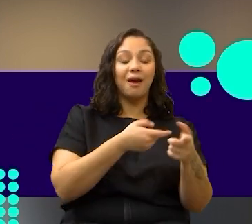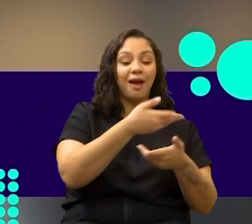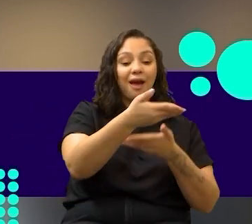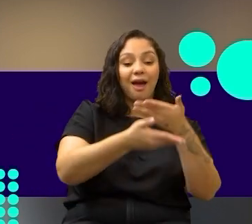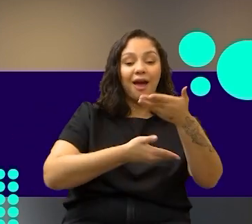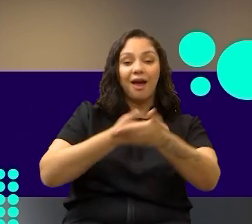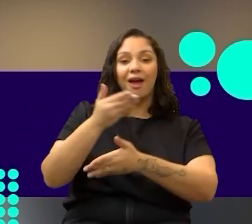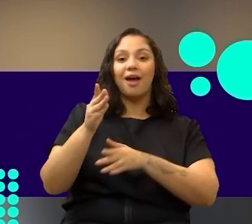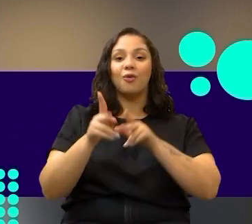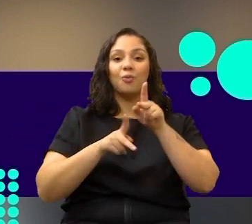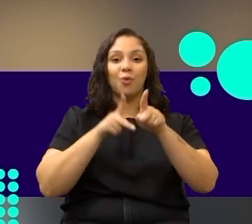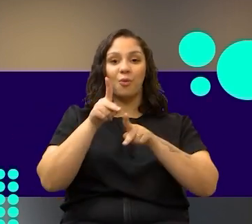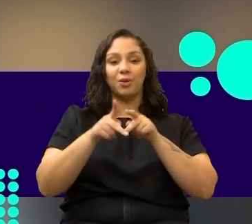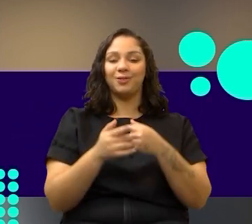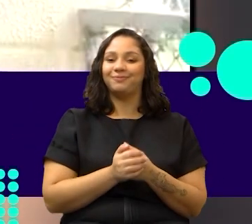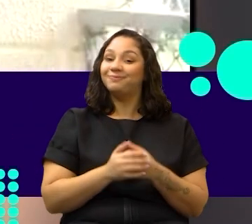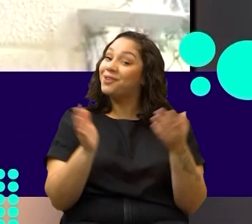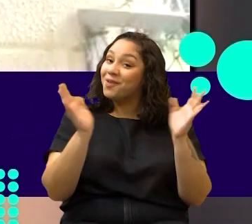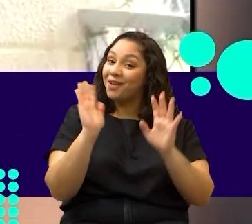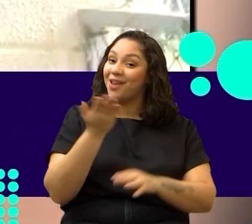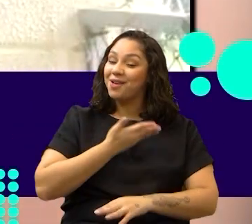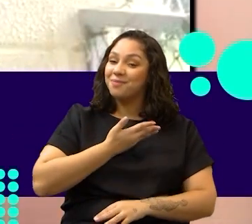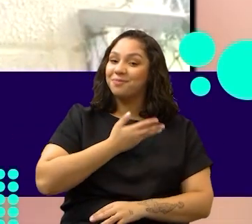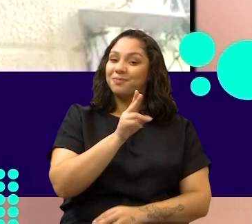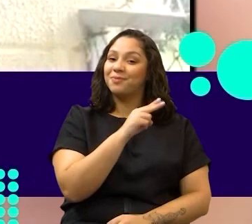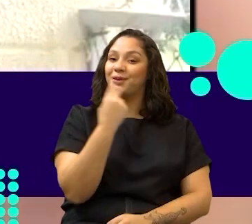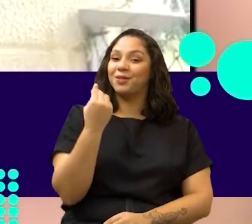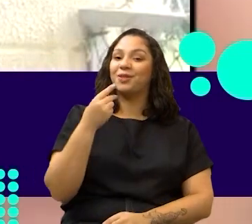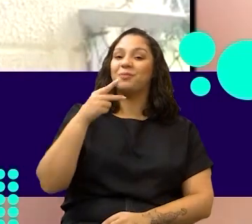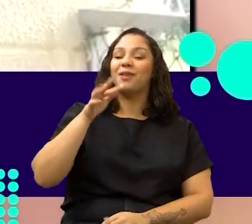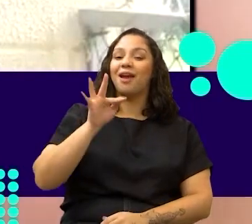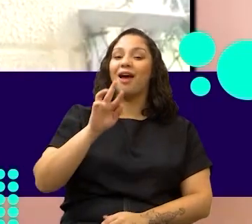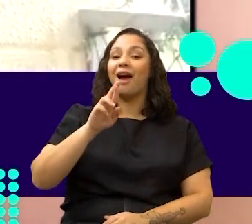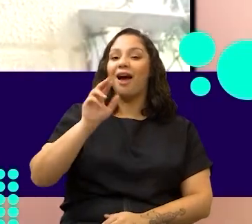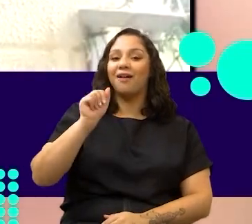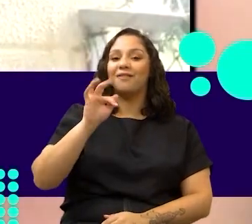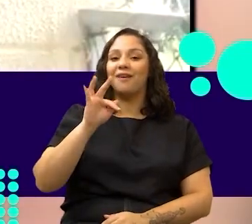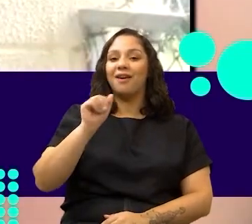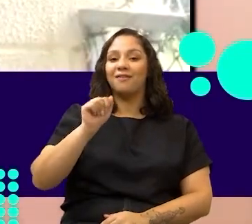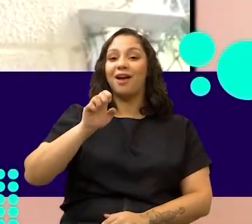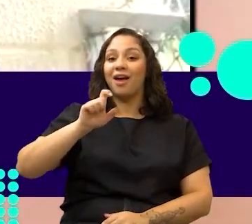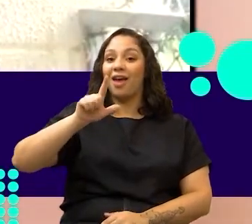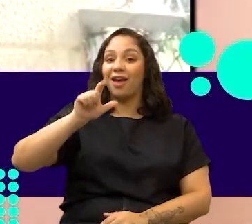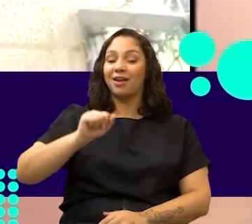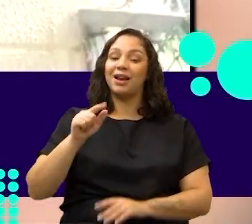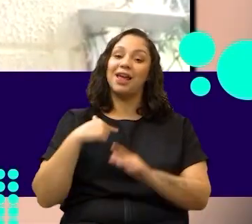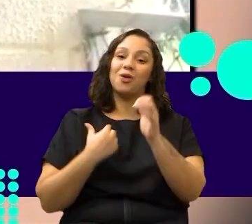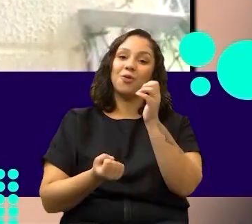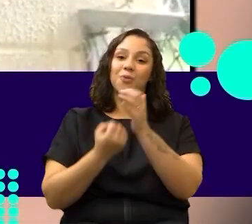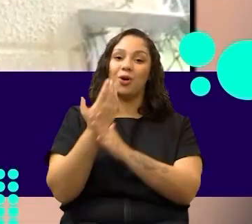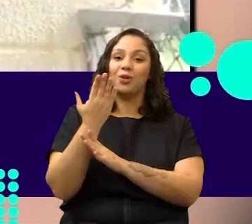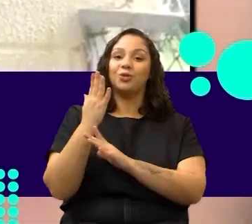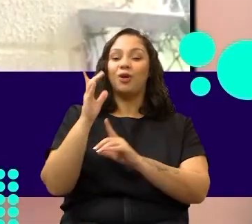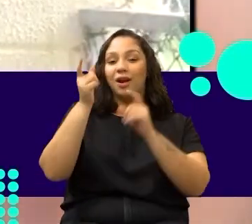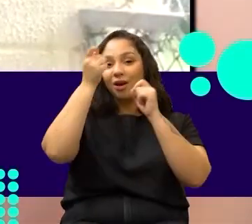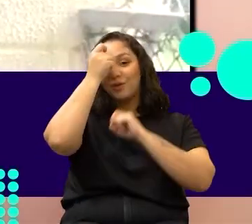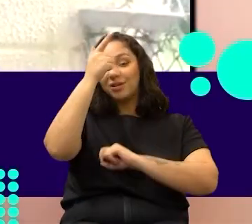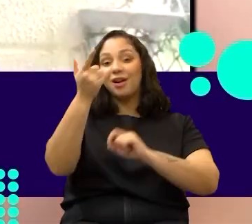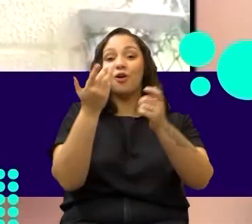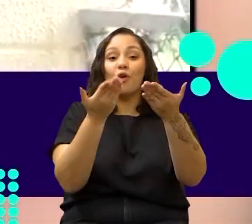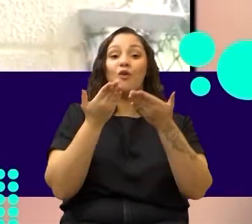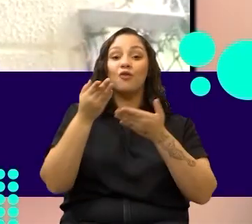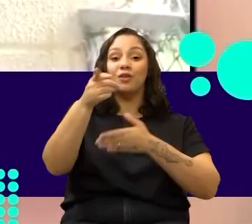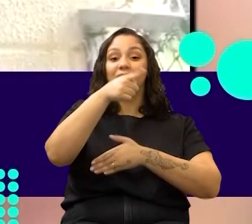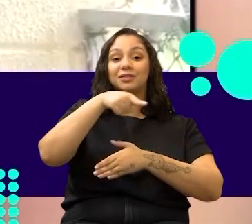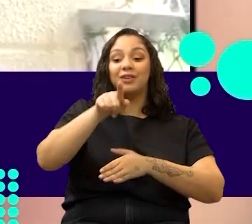e interação com o público. Alô, amigos, aqui é a Rafaele Paiva, produtora cultural, e eu quero convidar